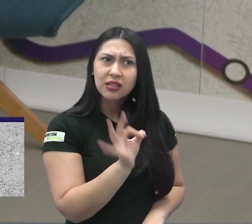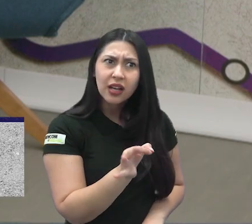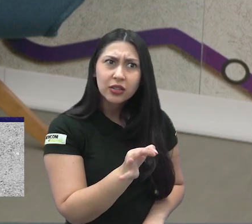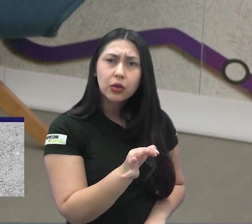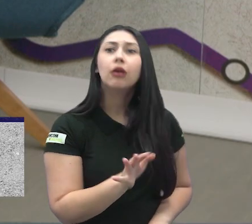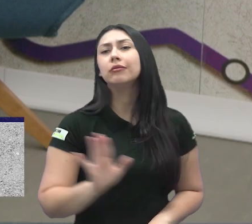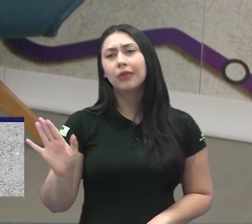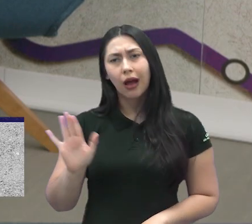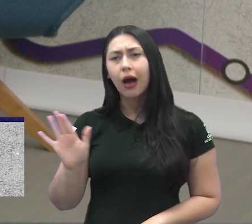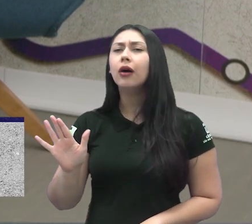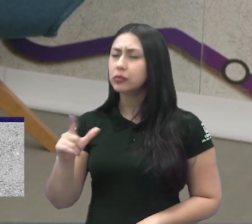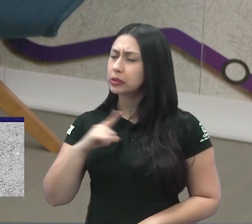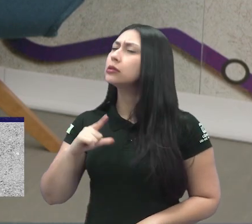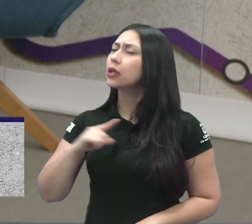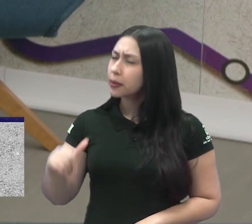além? Vai